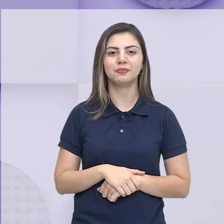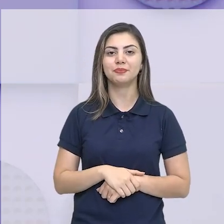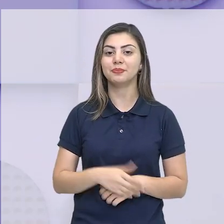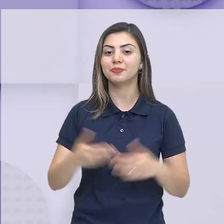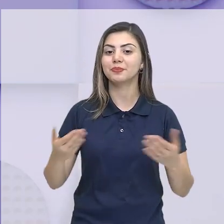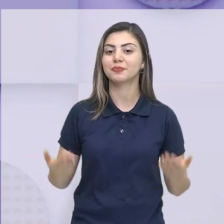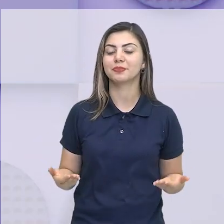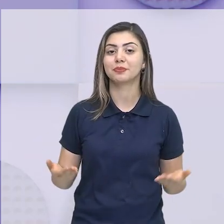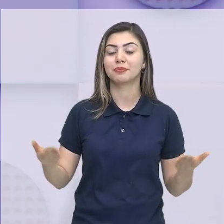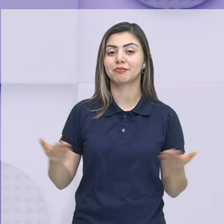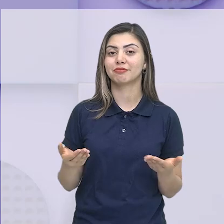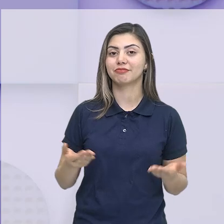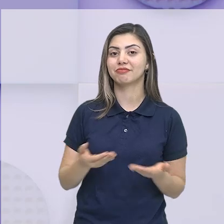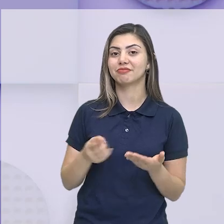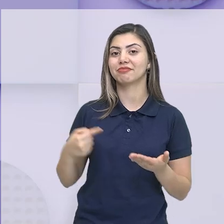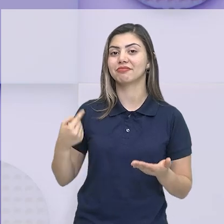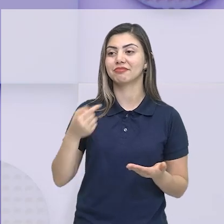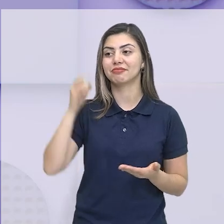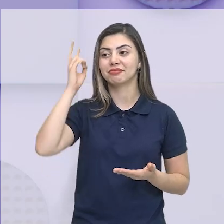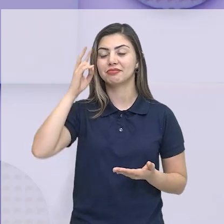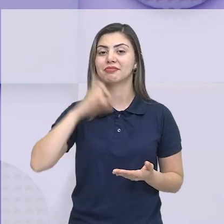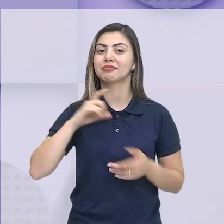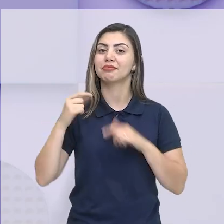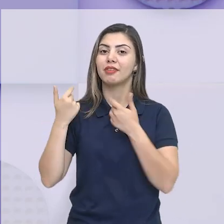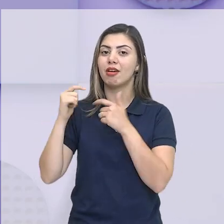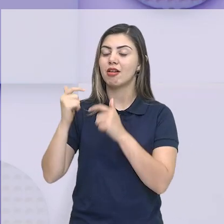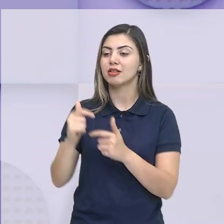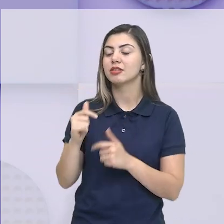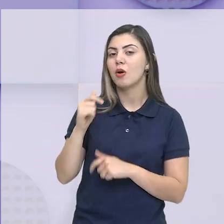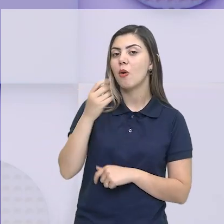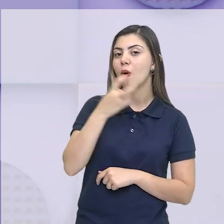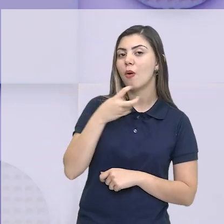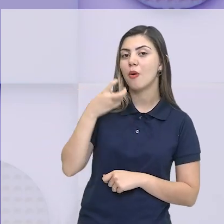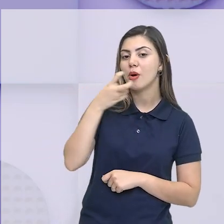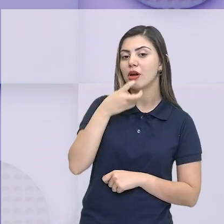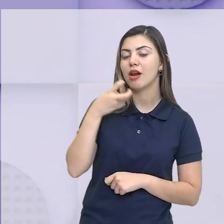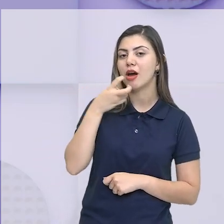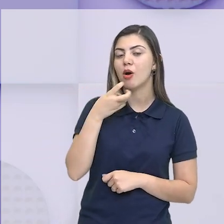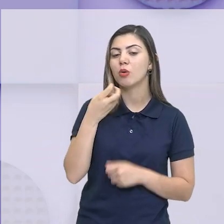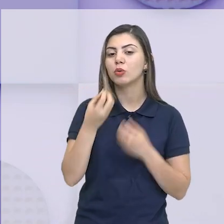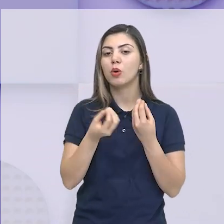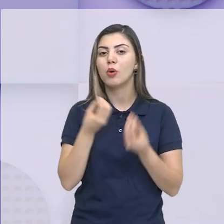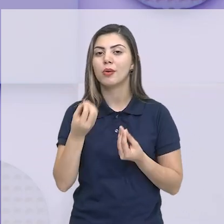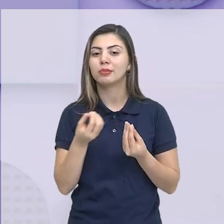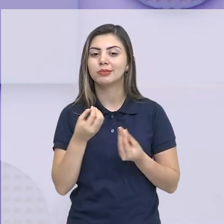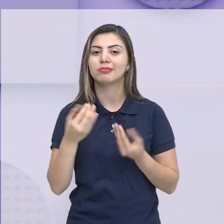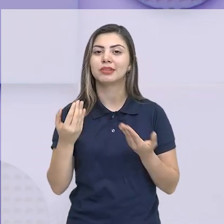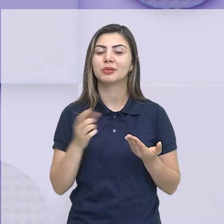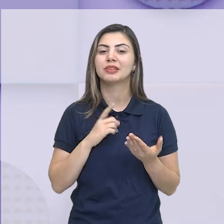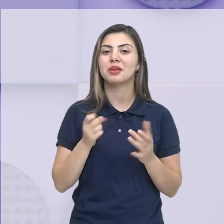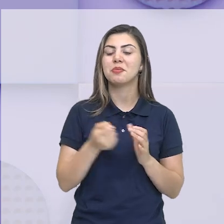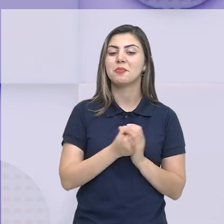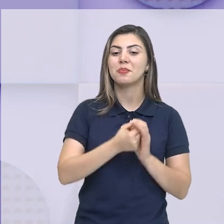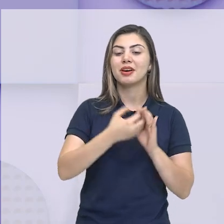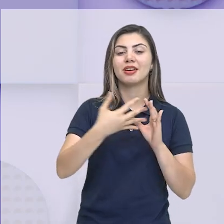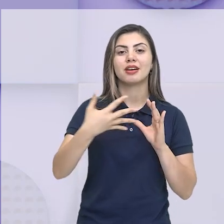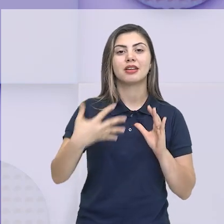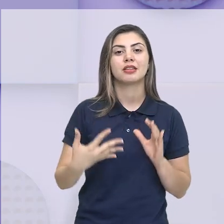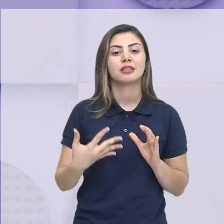eu quero te relembrar que além da tradição oral, toda a tradição oral ela é sedimentada em um elemento